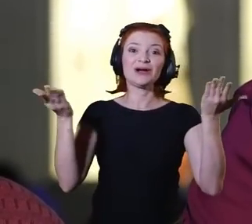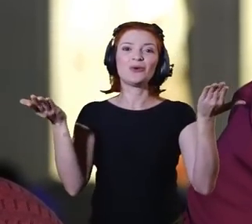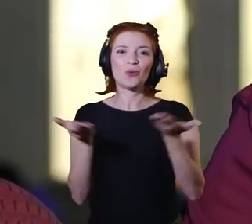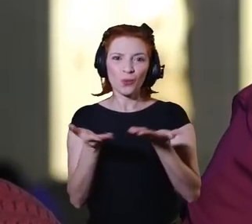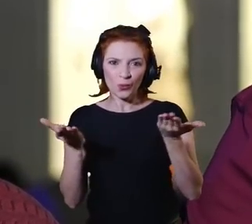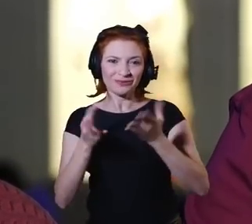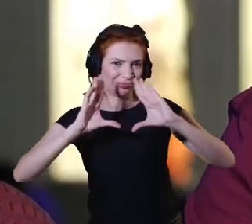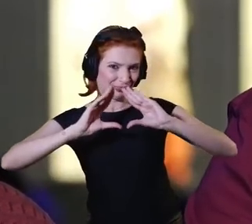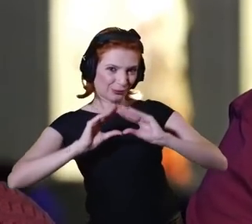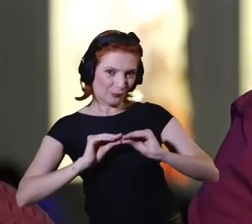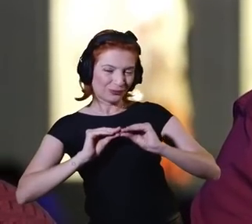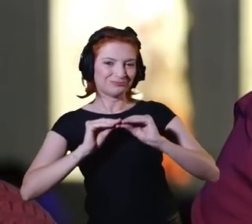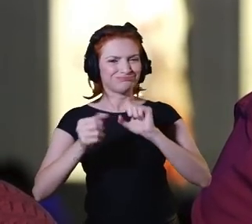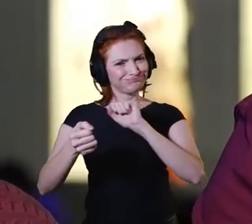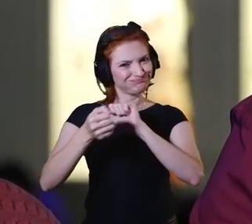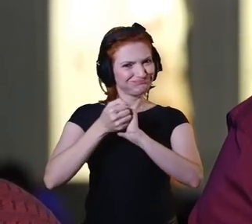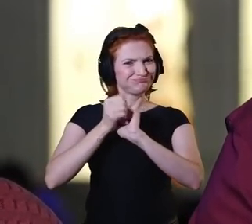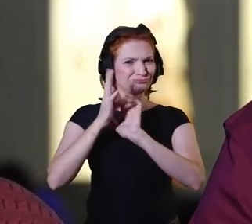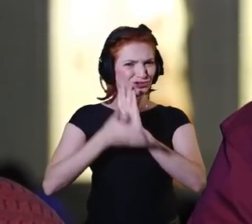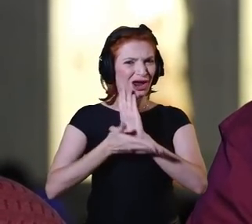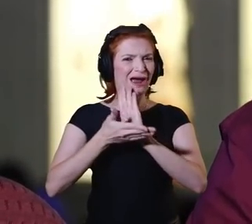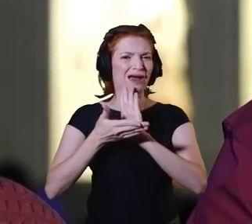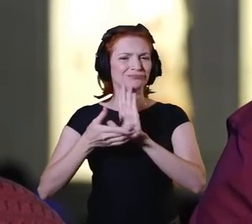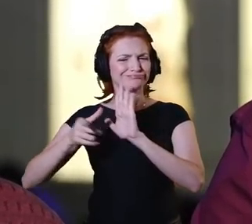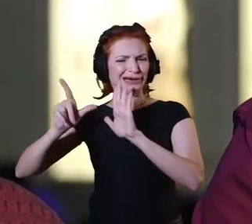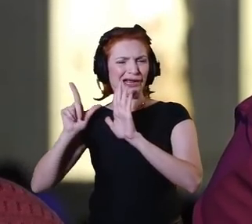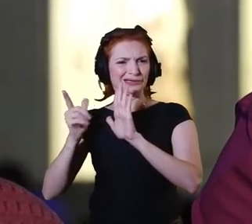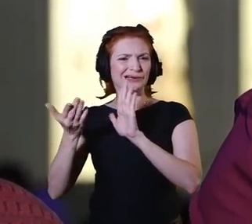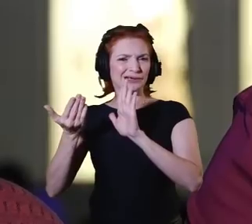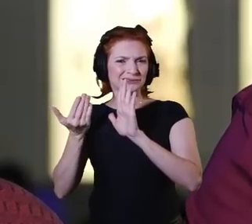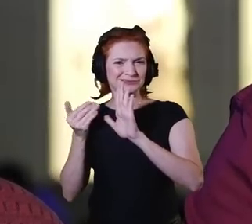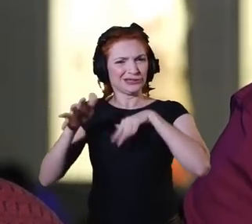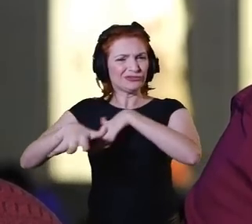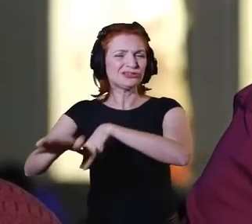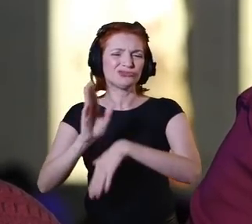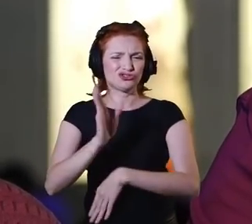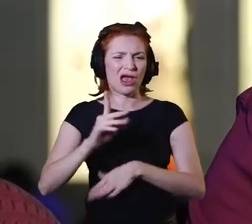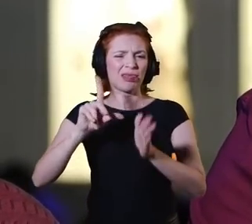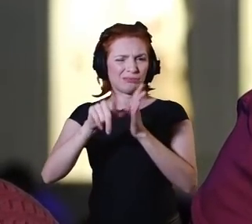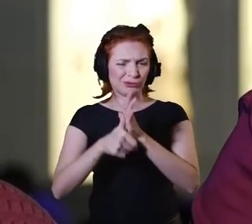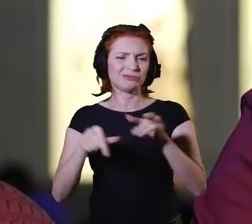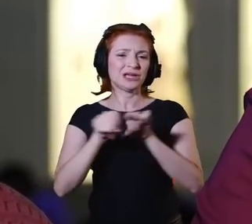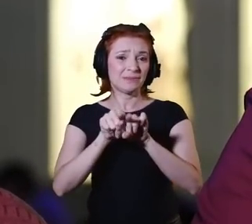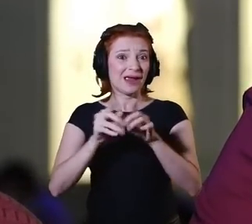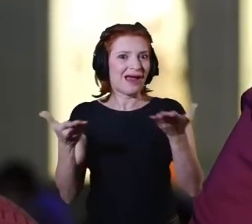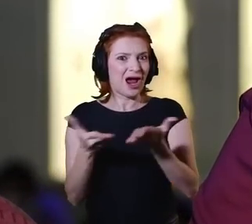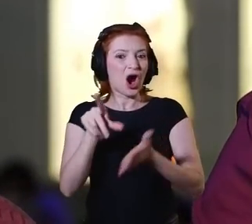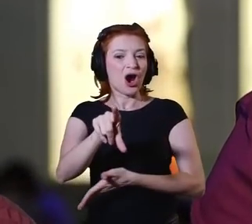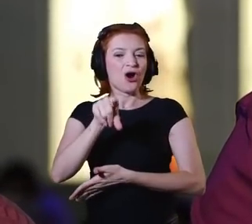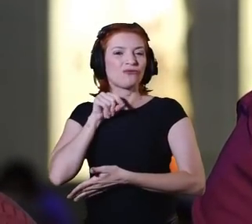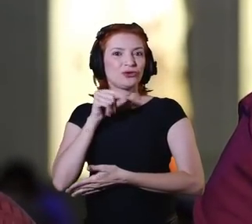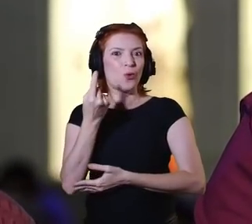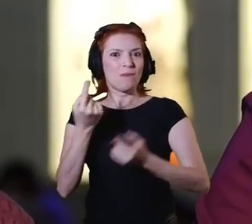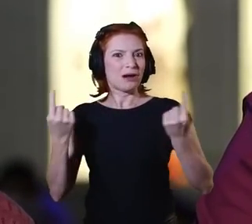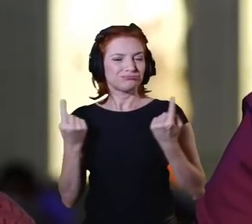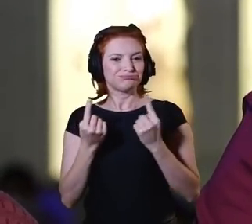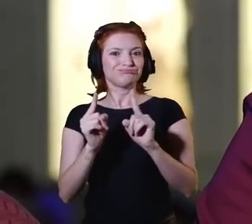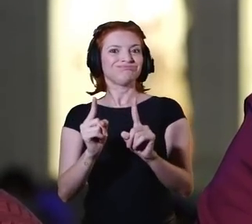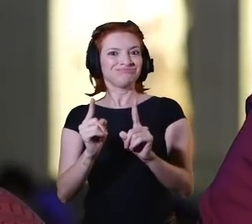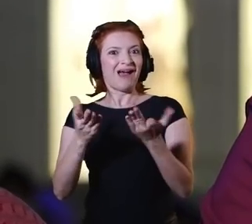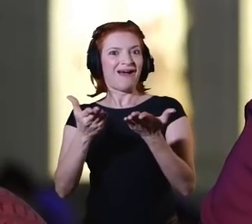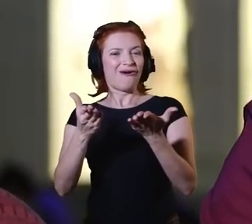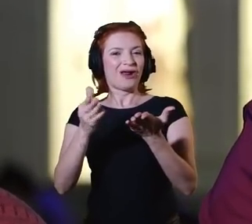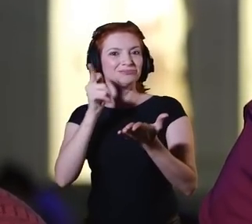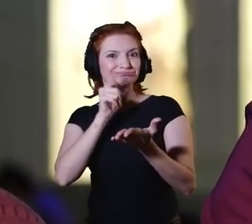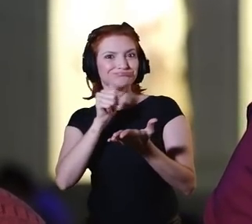vem fazendo nos outros desfiles e nos próximos, uma das soberanas, uma das pessoas que também